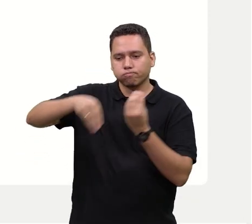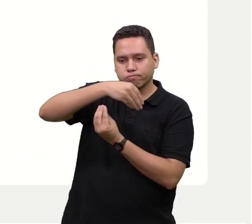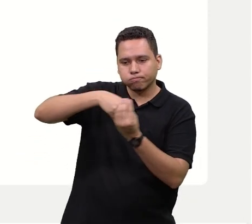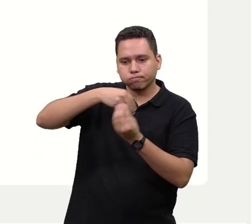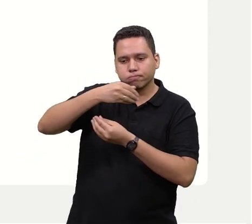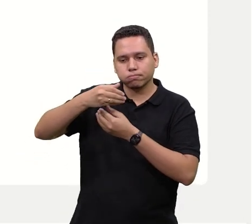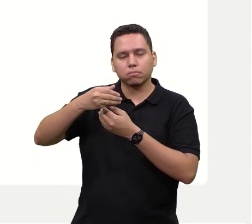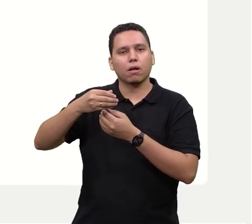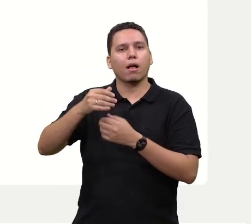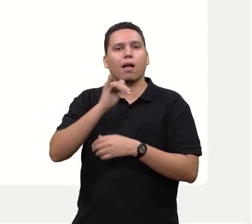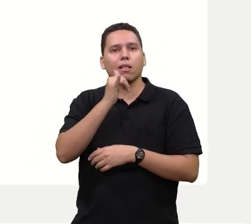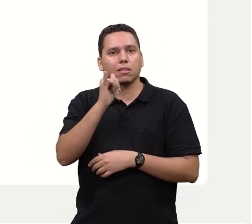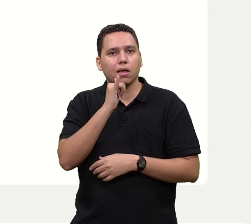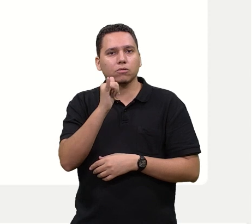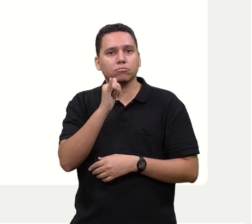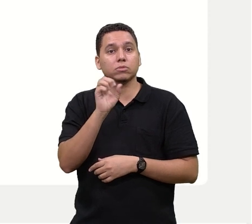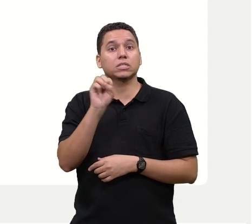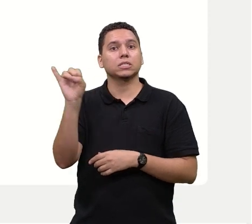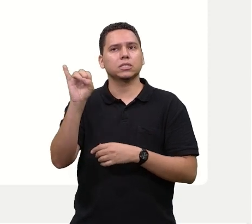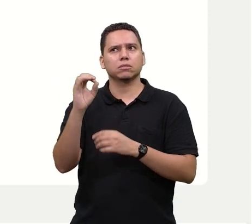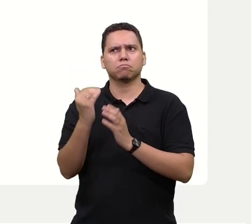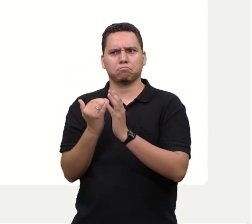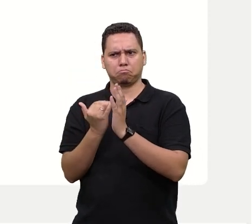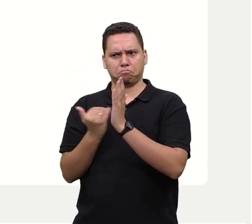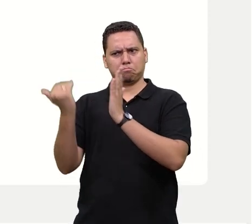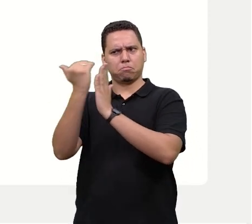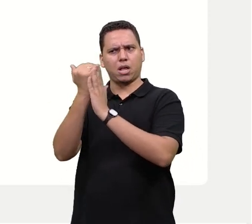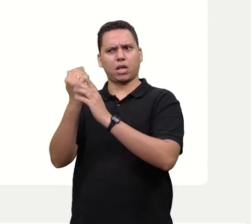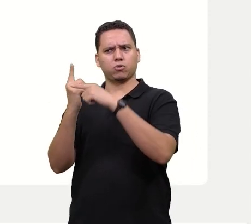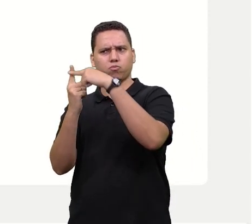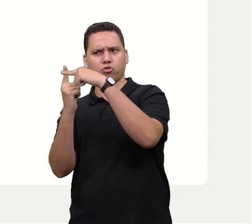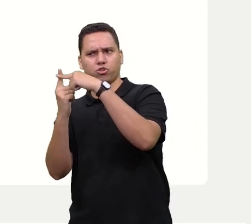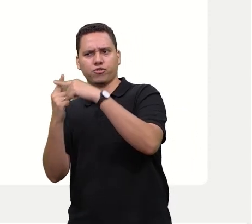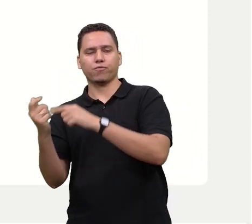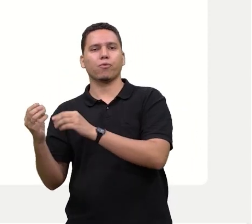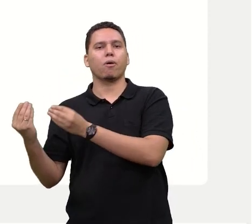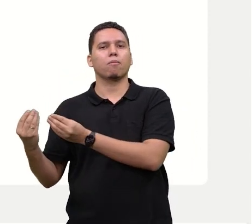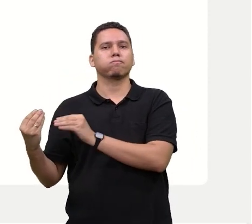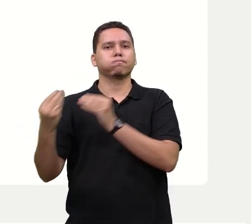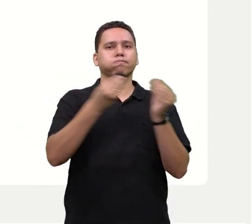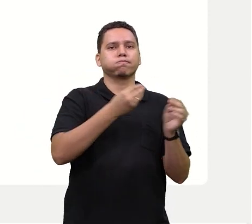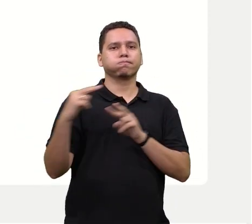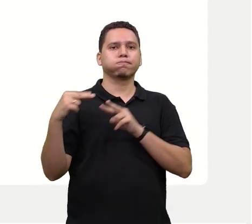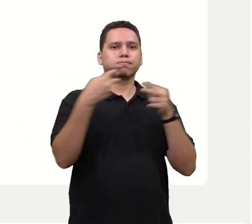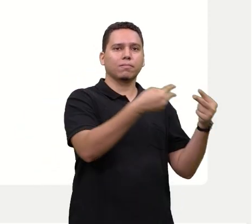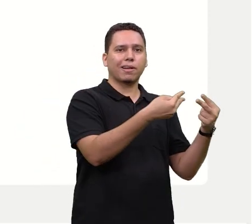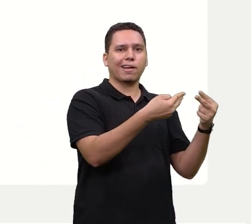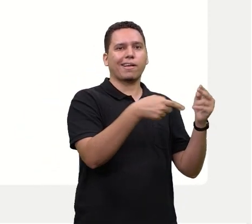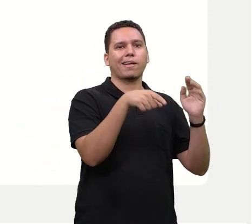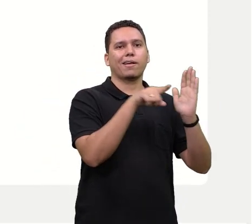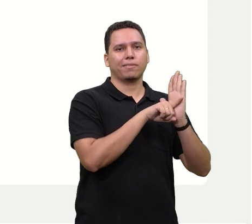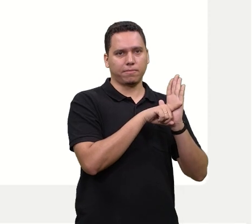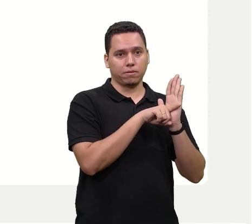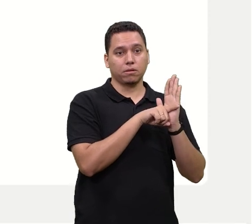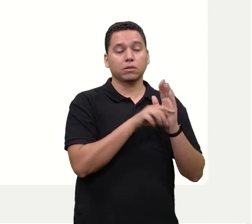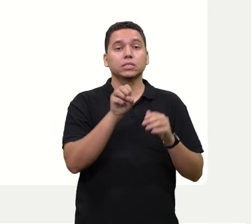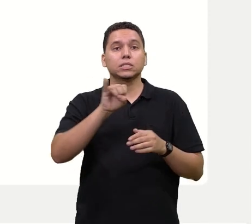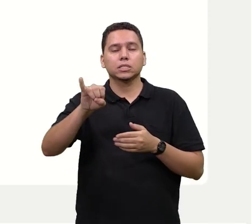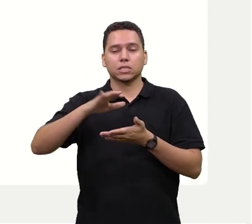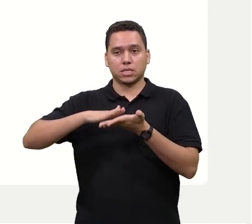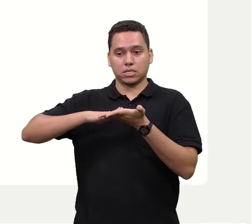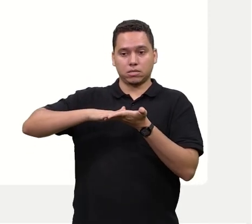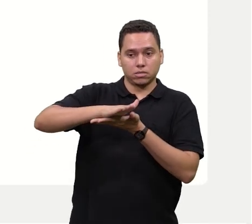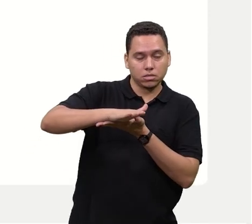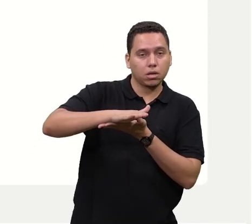que é mais eletropositivo para o corpo que é mais eletronegativo. Isso é importante também não esquecer. Quando você esfrega dois corpos, um tem